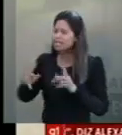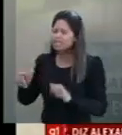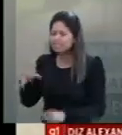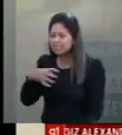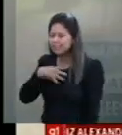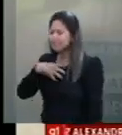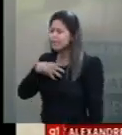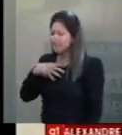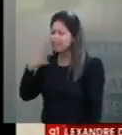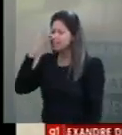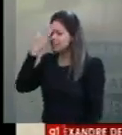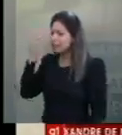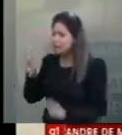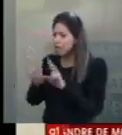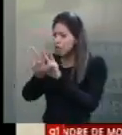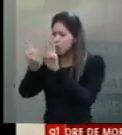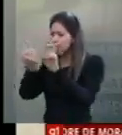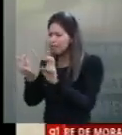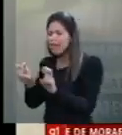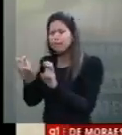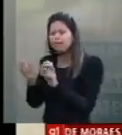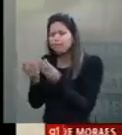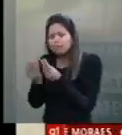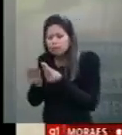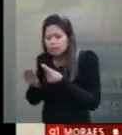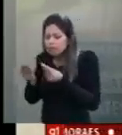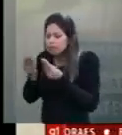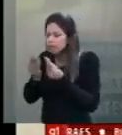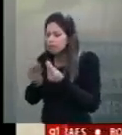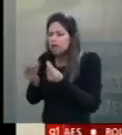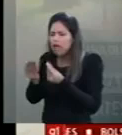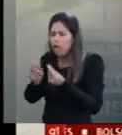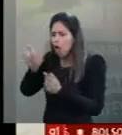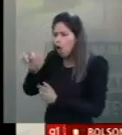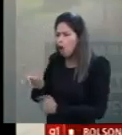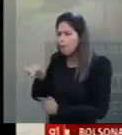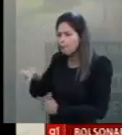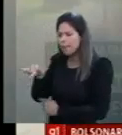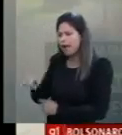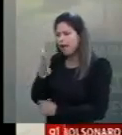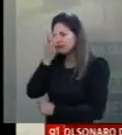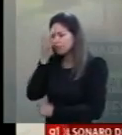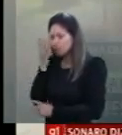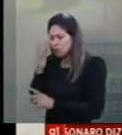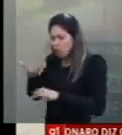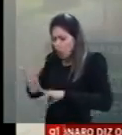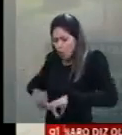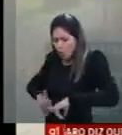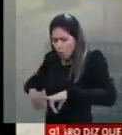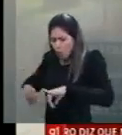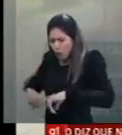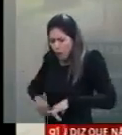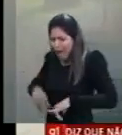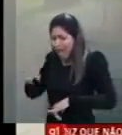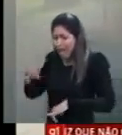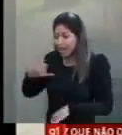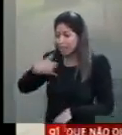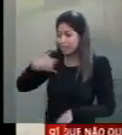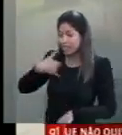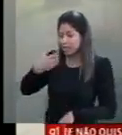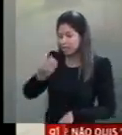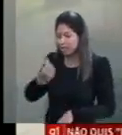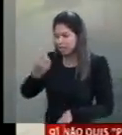delicado, uma matéria delicada de fazer com uma pessoa sofrida, né? Porque afinal, como você disse, de 62 anos de